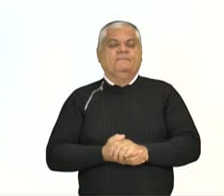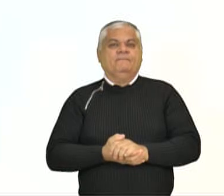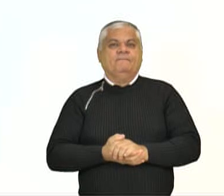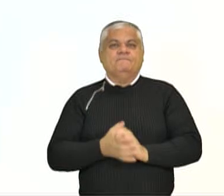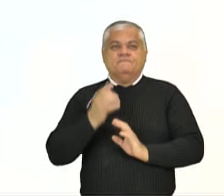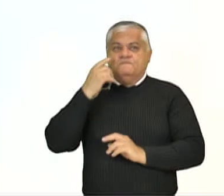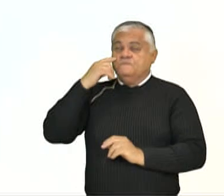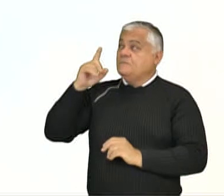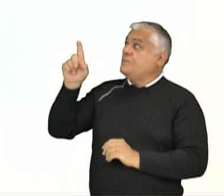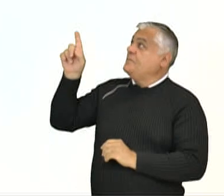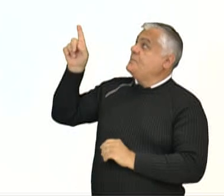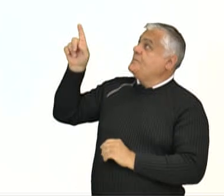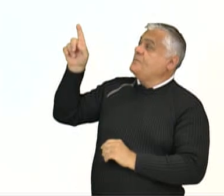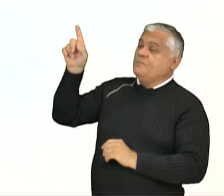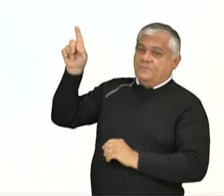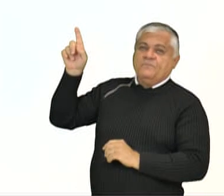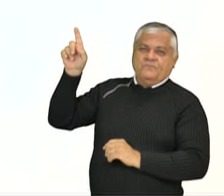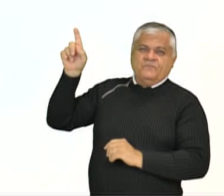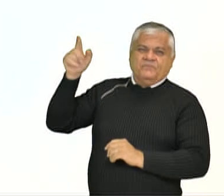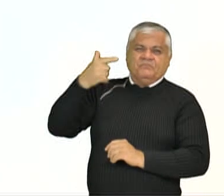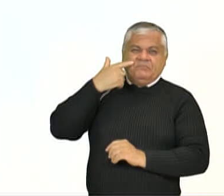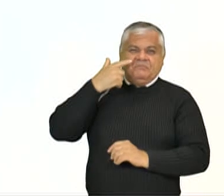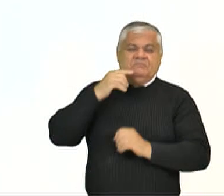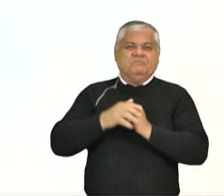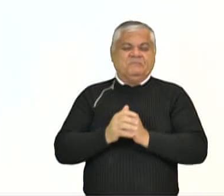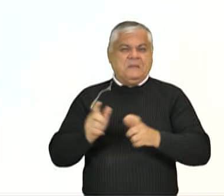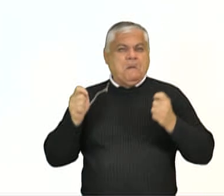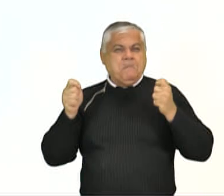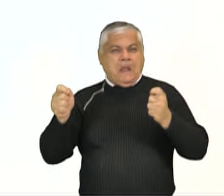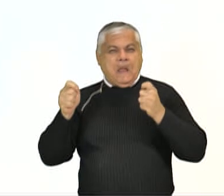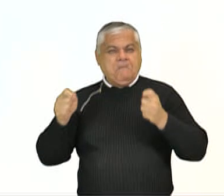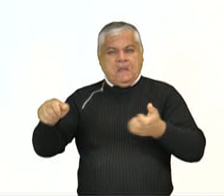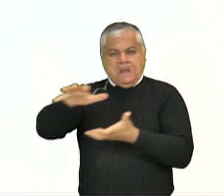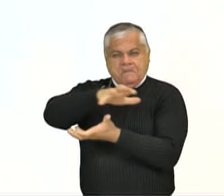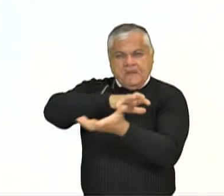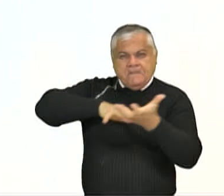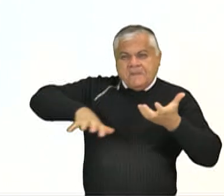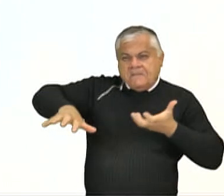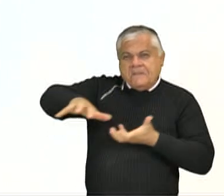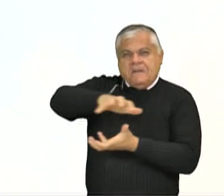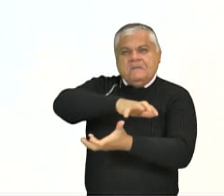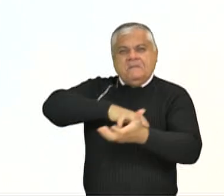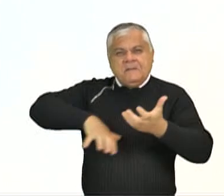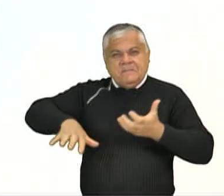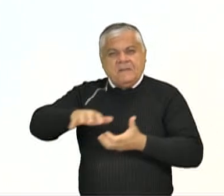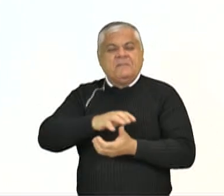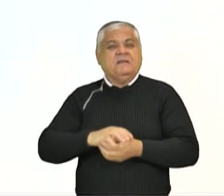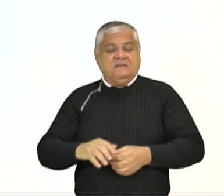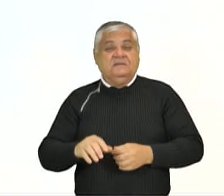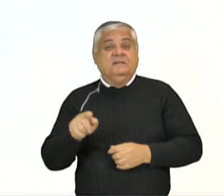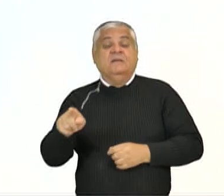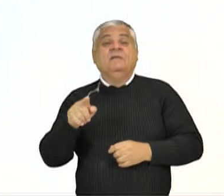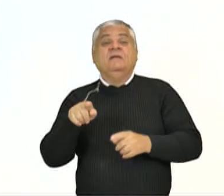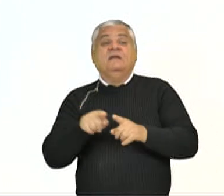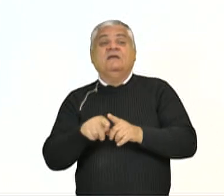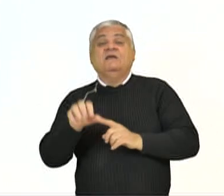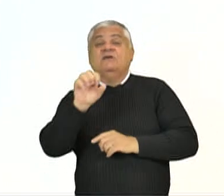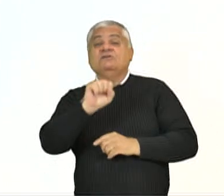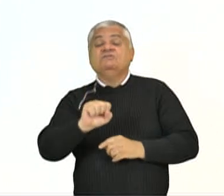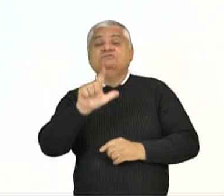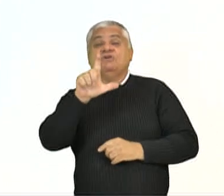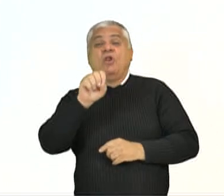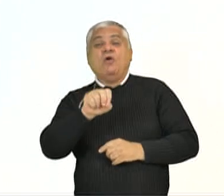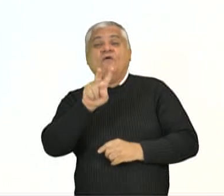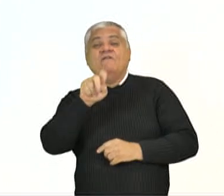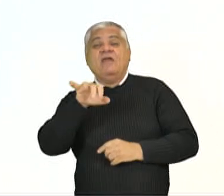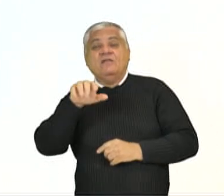cenário foi fortalecido, né, pelos movimentos separatistas dessas repúblicas da Iugoslávia, e Eslovênia e Croácia foram as primeiras